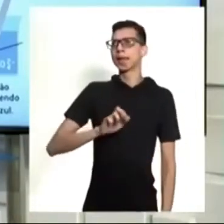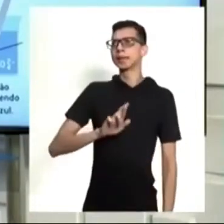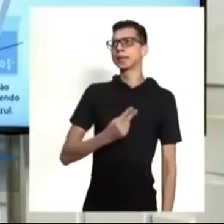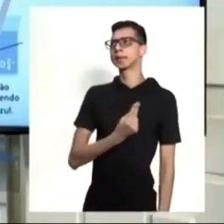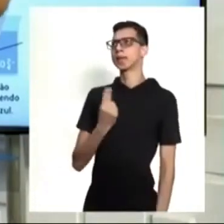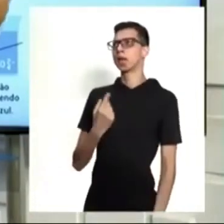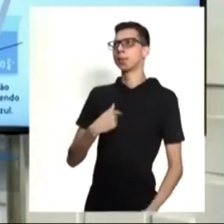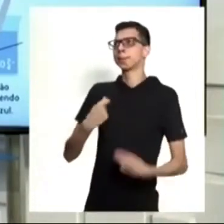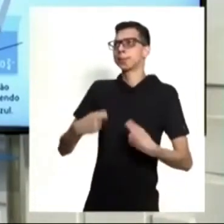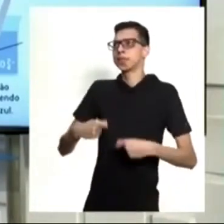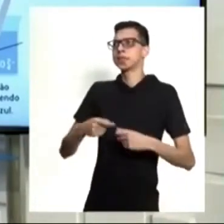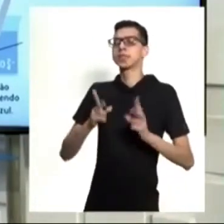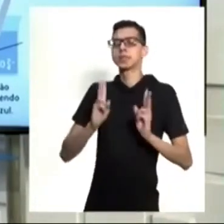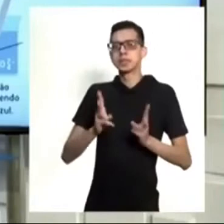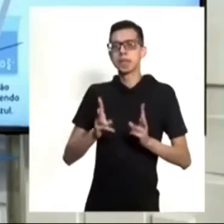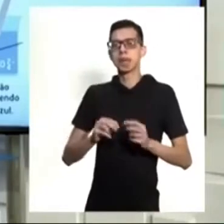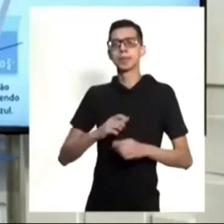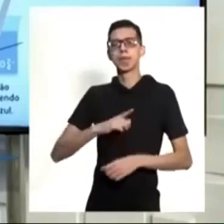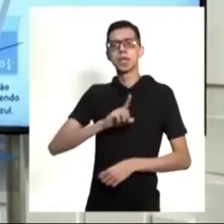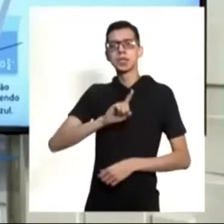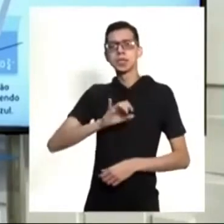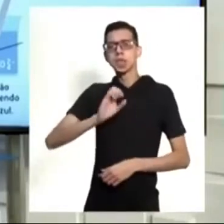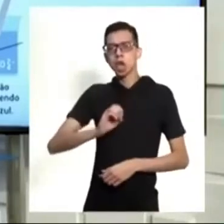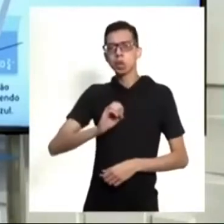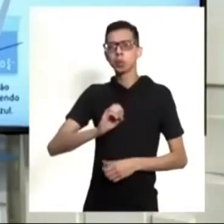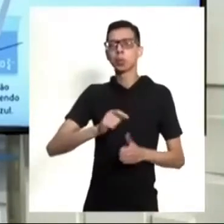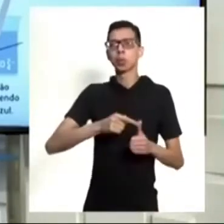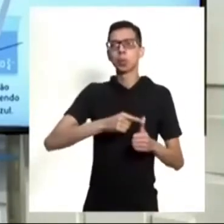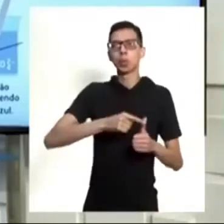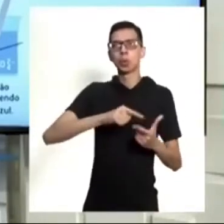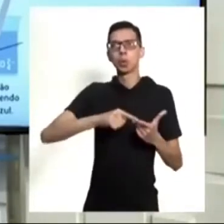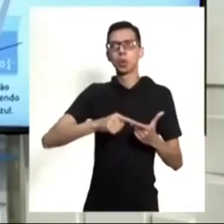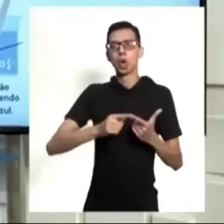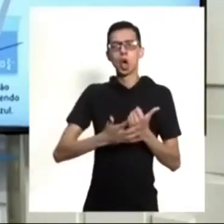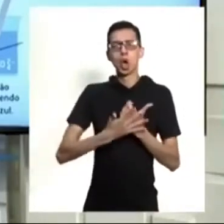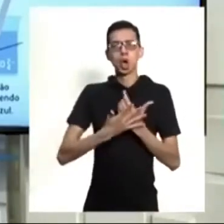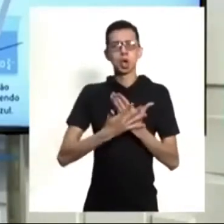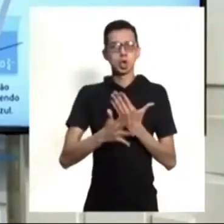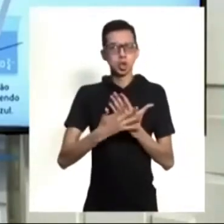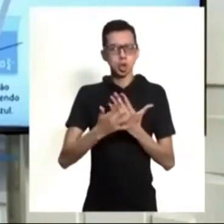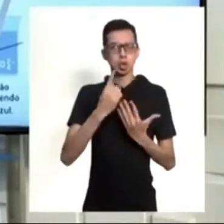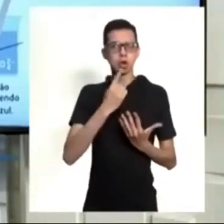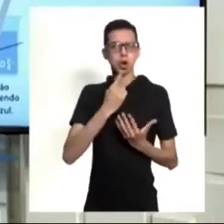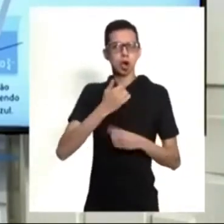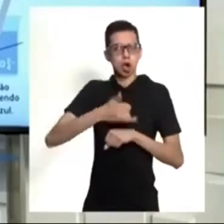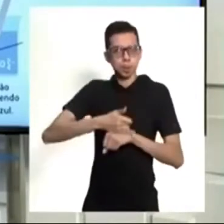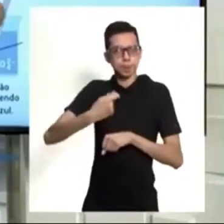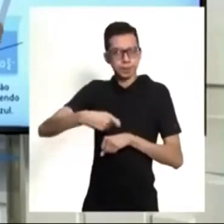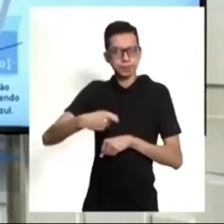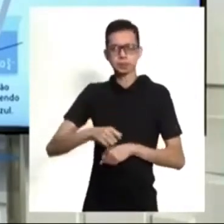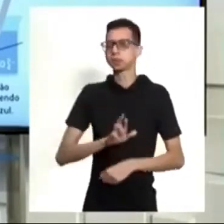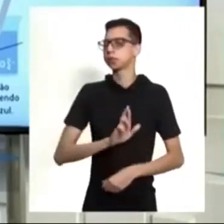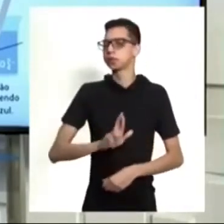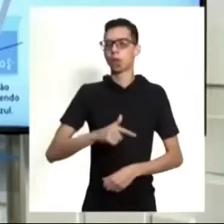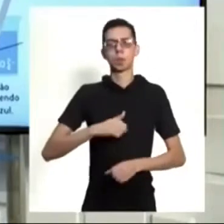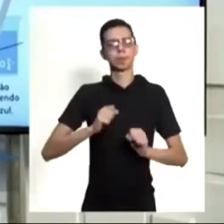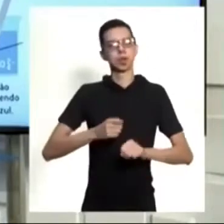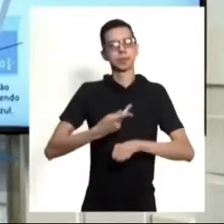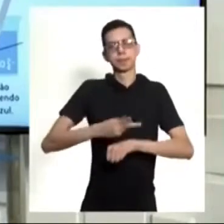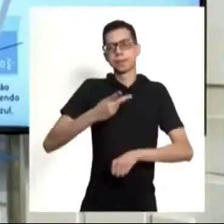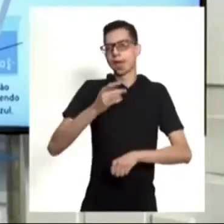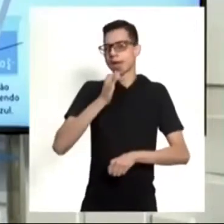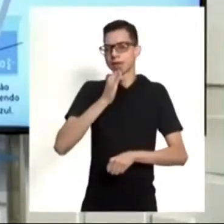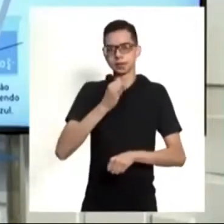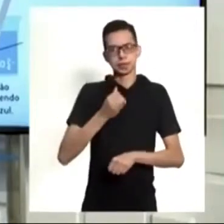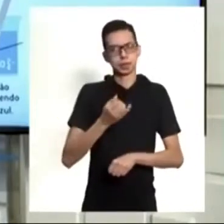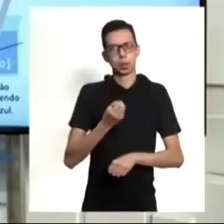metalzinho zinco aqui e o metal de cobre aqui? Não, necessariamente não. Eu posso colocar, por exemplo, aqui um pedaço de alumínio, um pedaço de prata, né? O fato